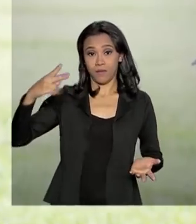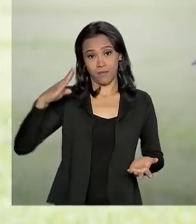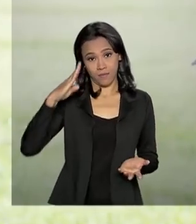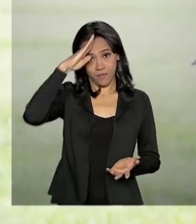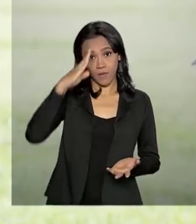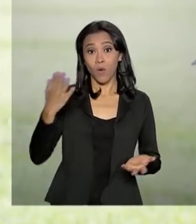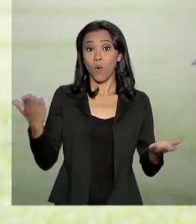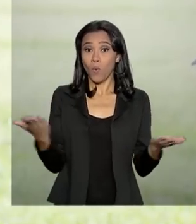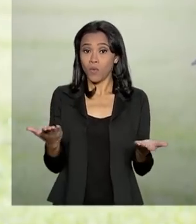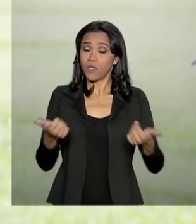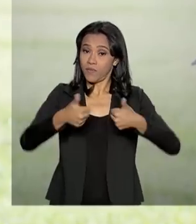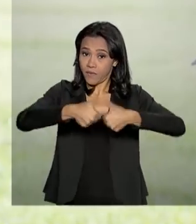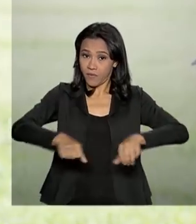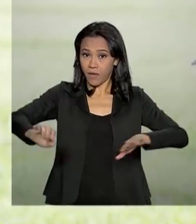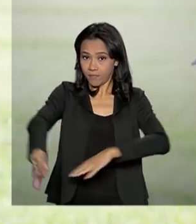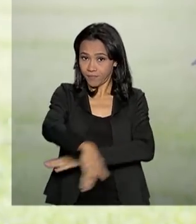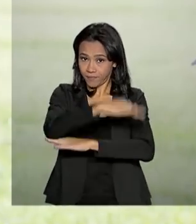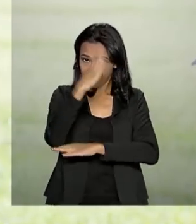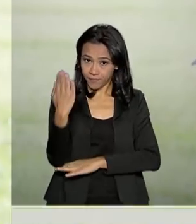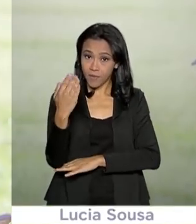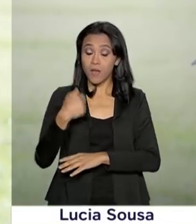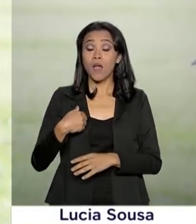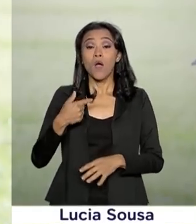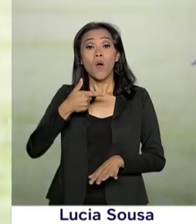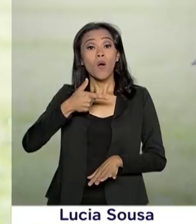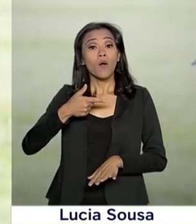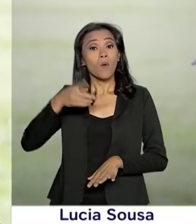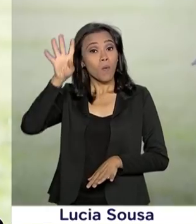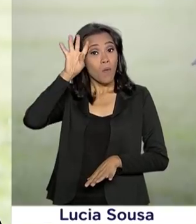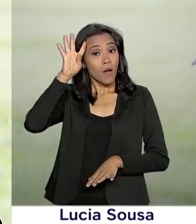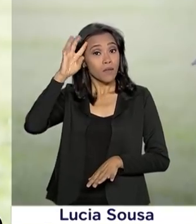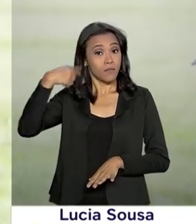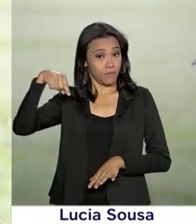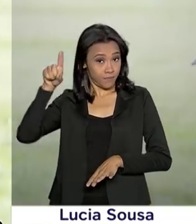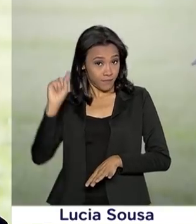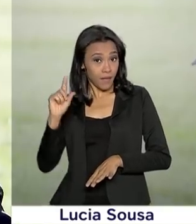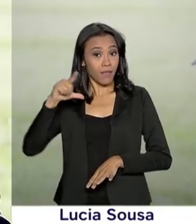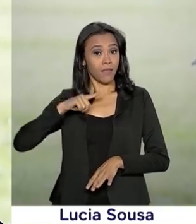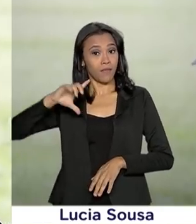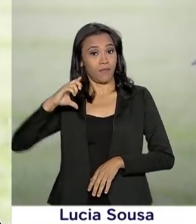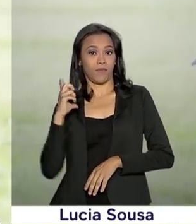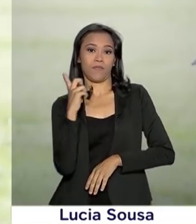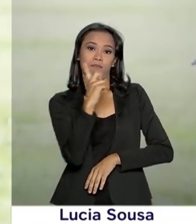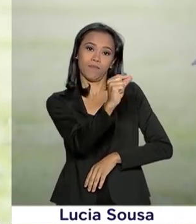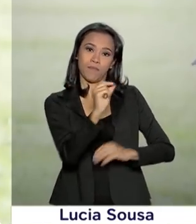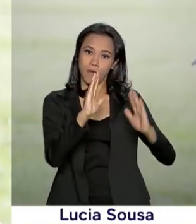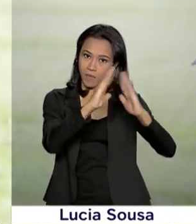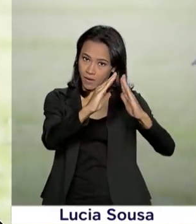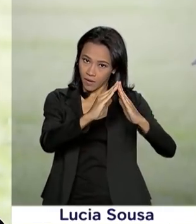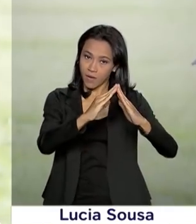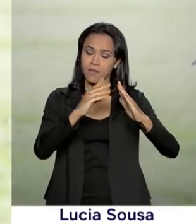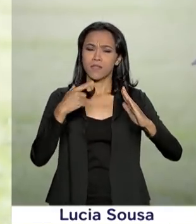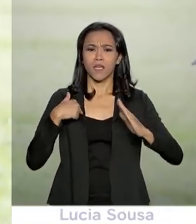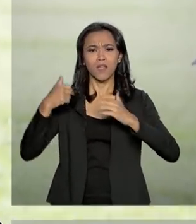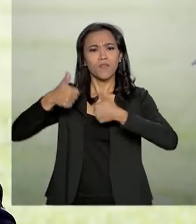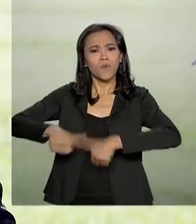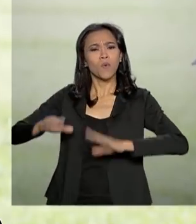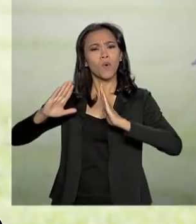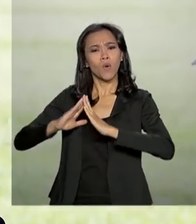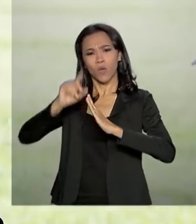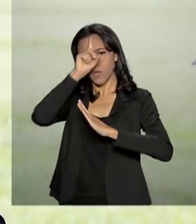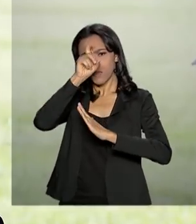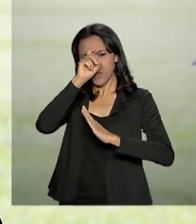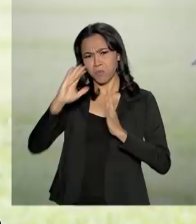o dia hoje. O presidente Bolsonaro teve alta nesta quarta-feira do Hospital Albert Einstein, em São Paulo, onde ficou internado por